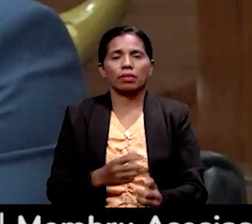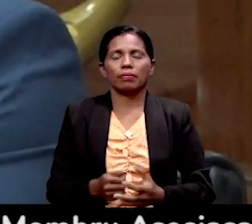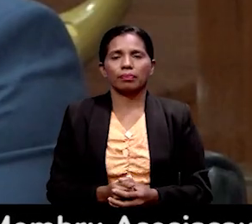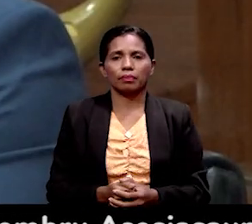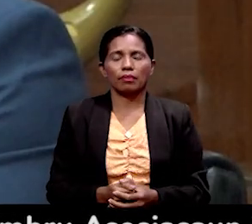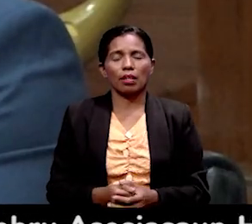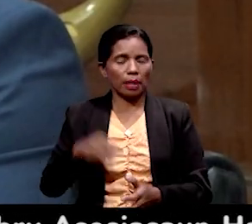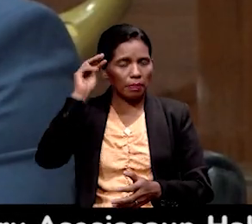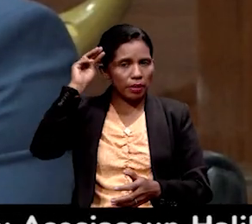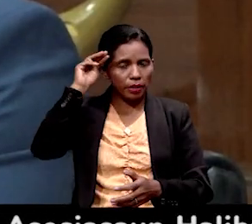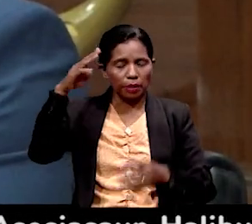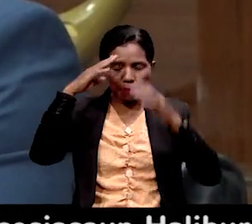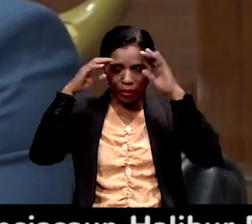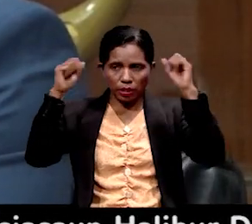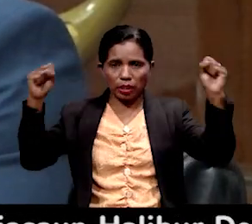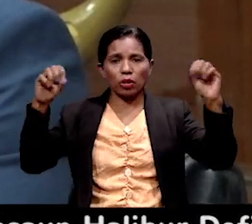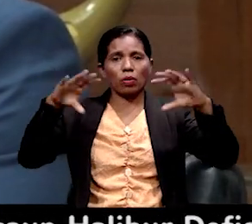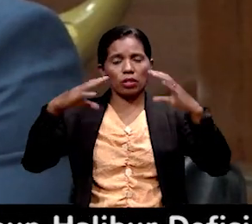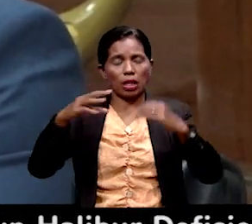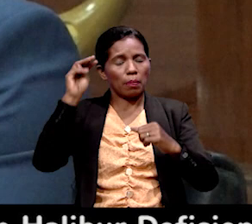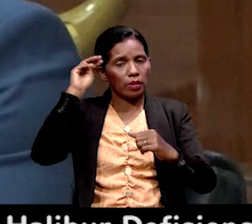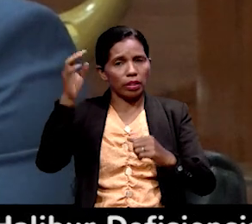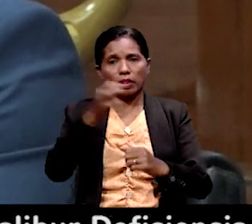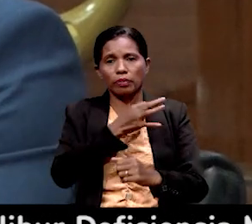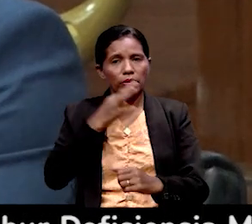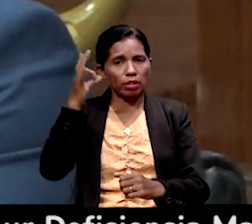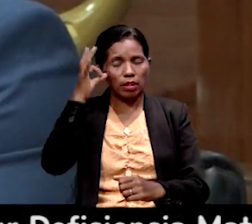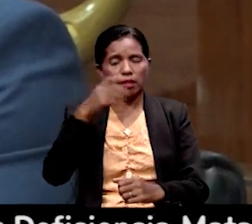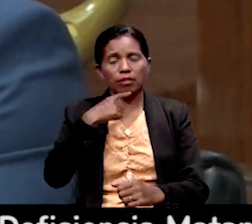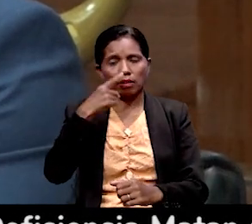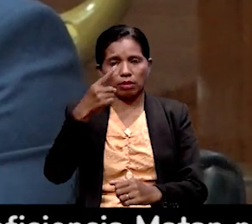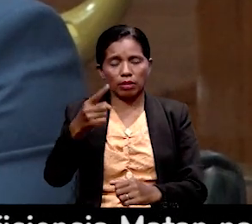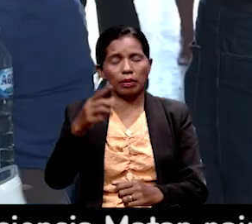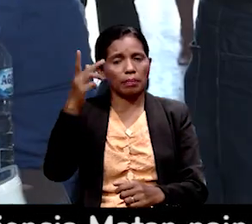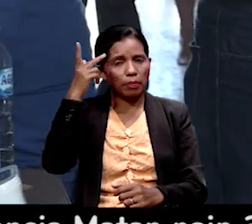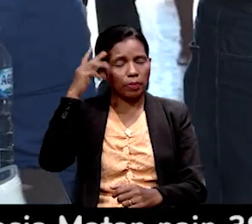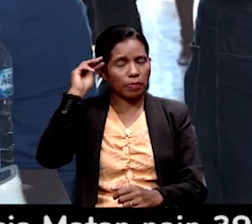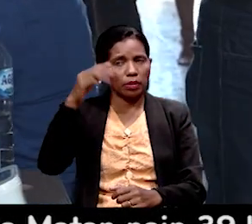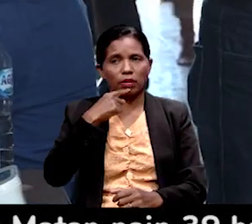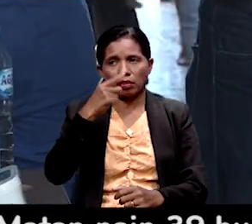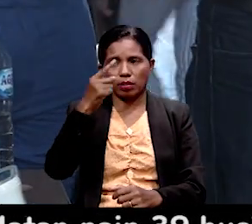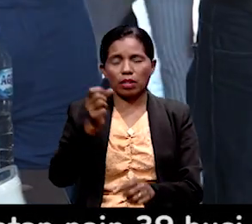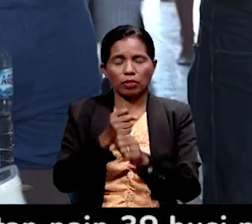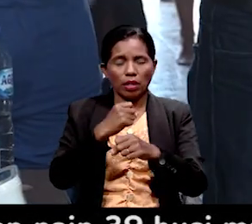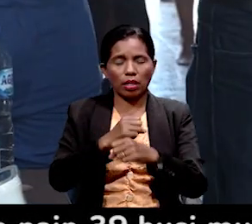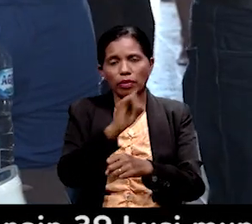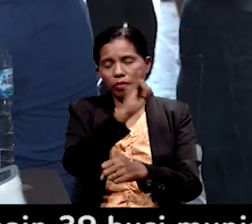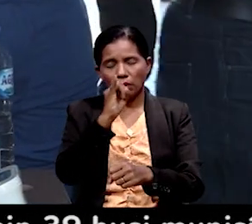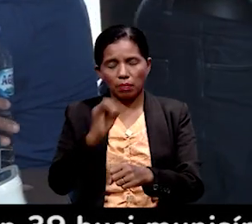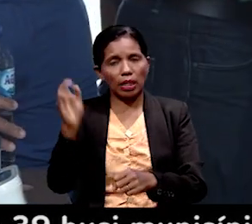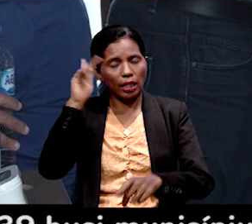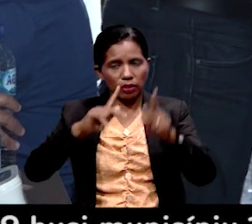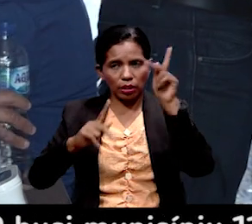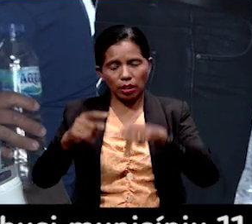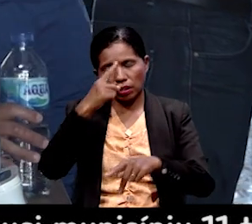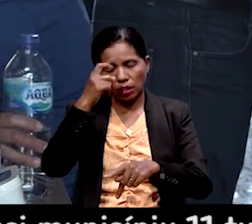Nemos, ministro, presidente, conselho ministro Fidelis Leite Magalhães informa, primeiro-ministro orienta ou na atual investigação o caso, né,